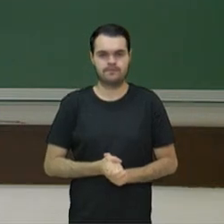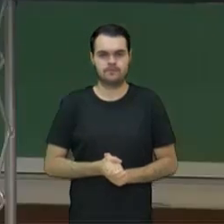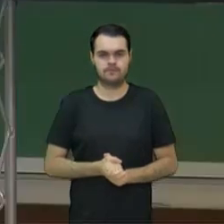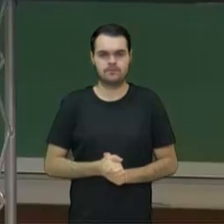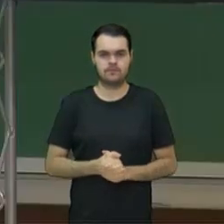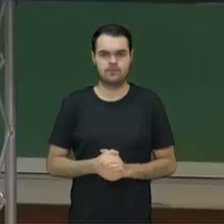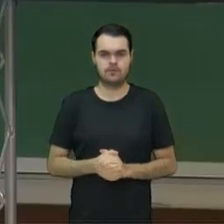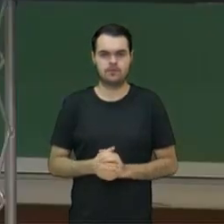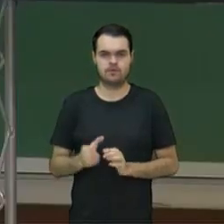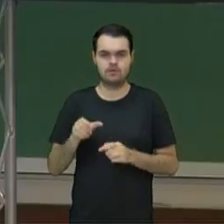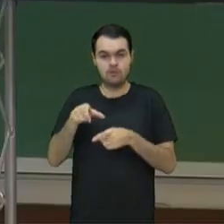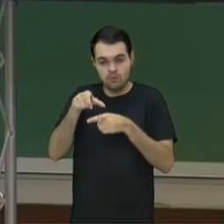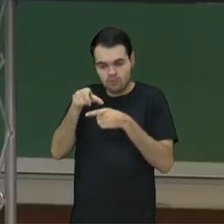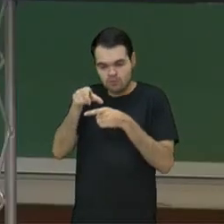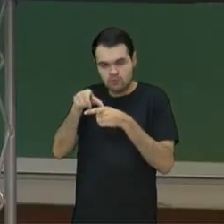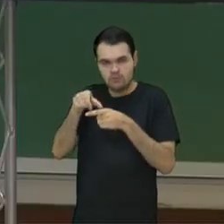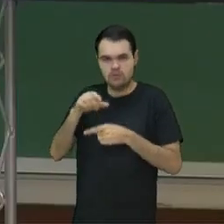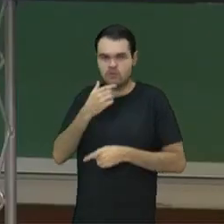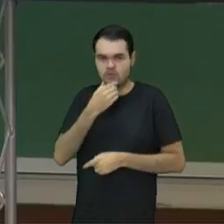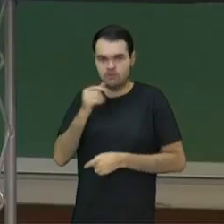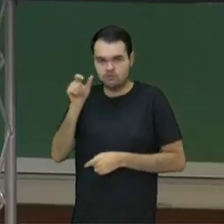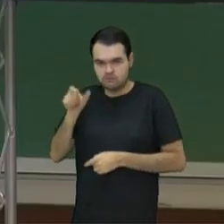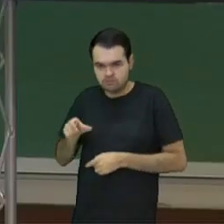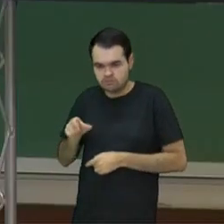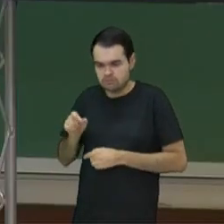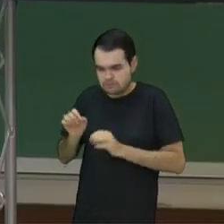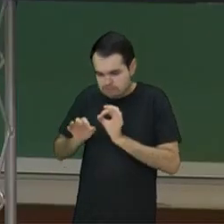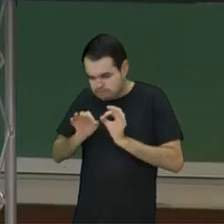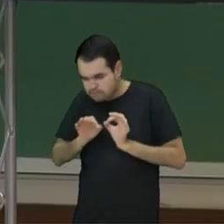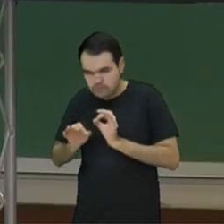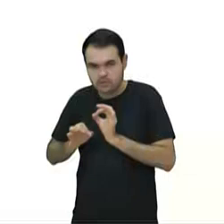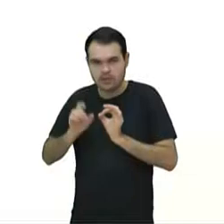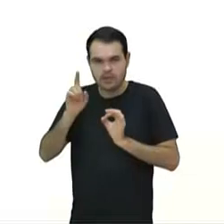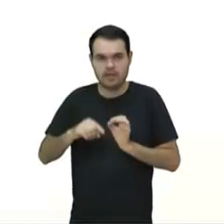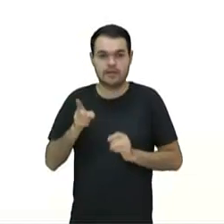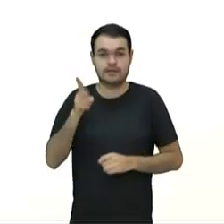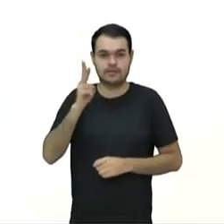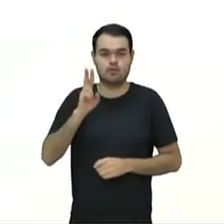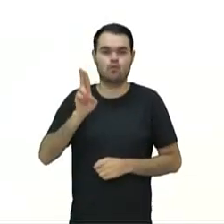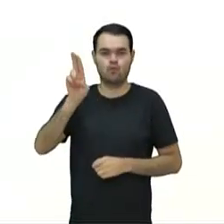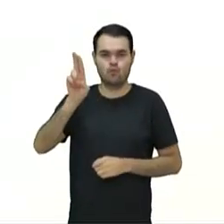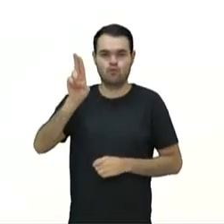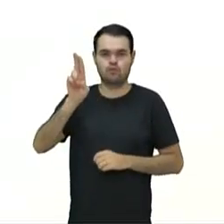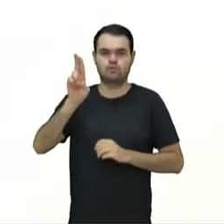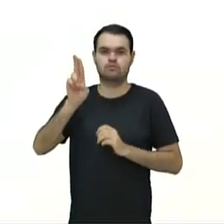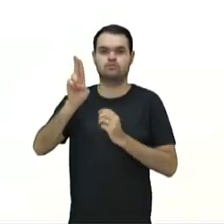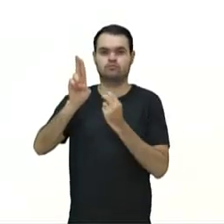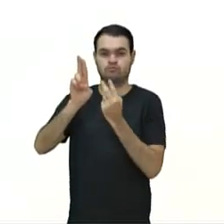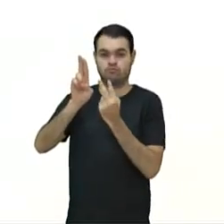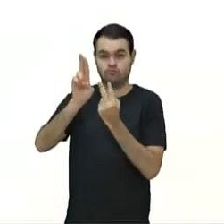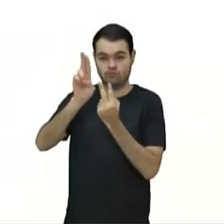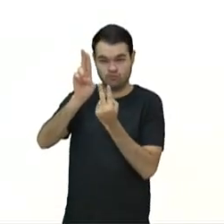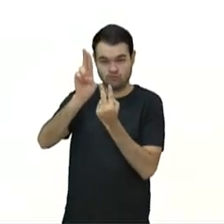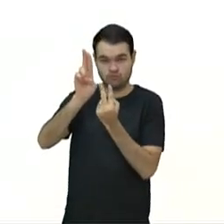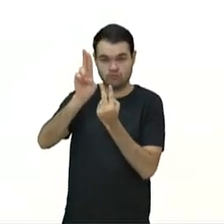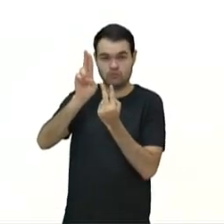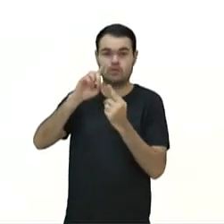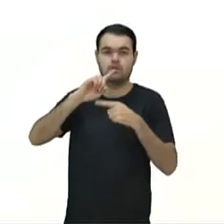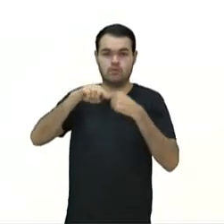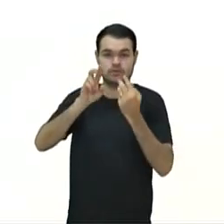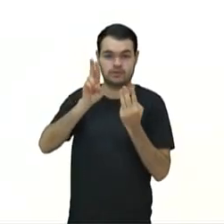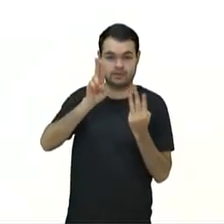Ohm fez variar a tensão era U, passou para 2U, em seguida passou para